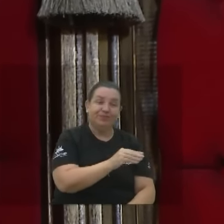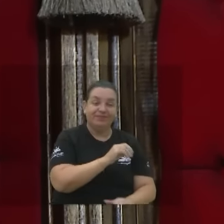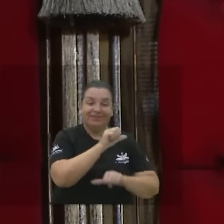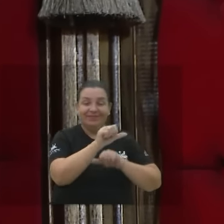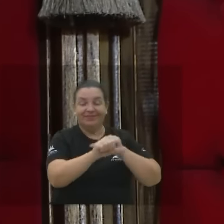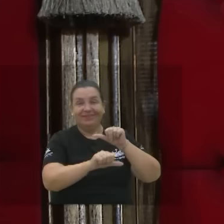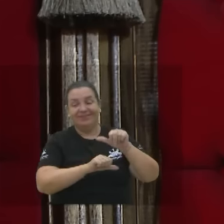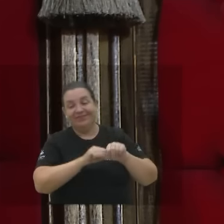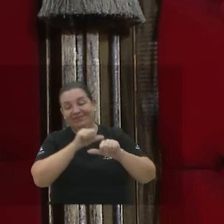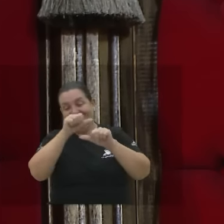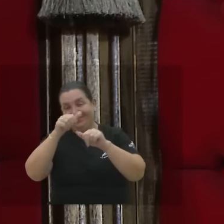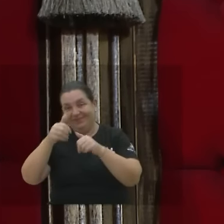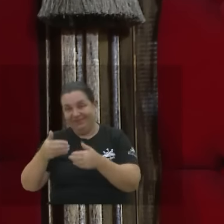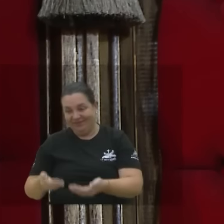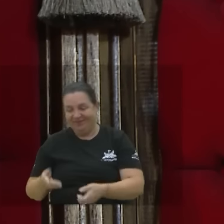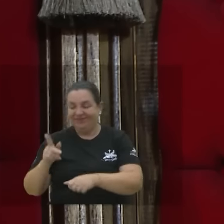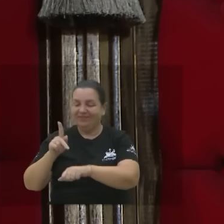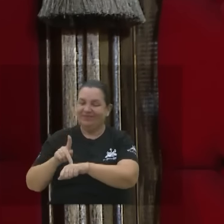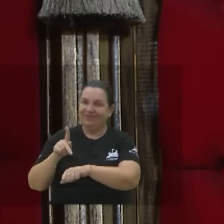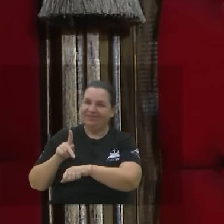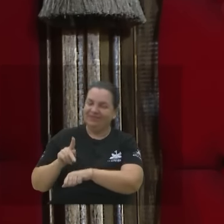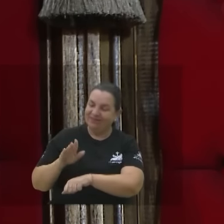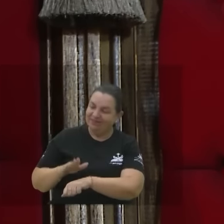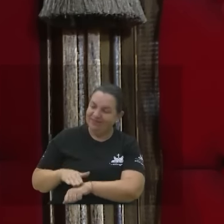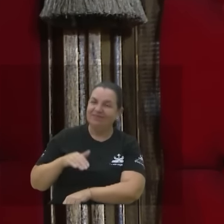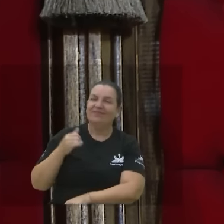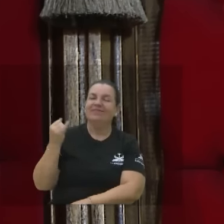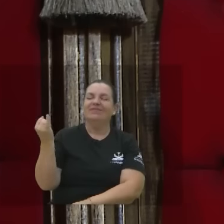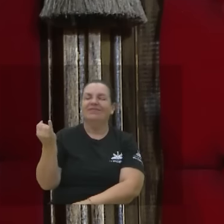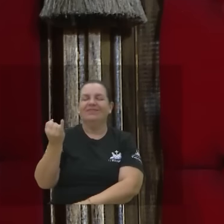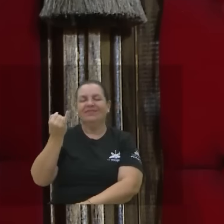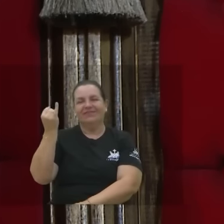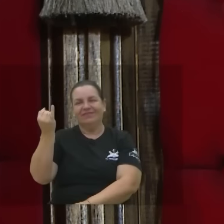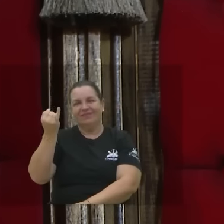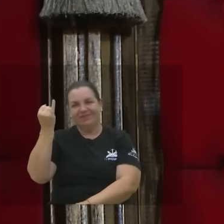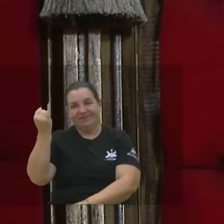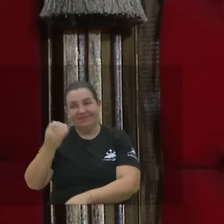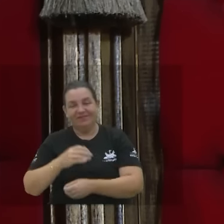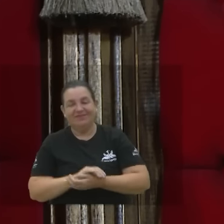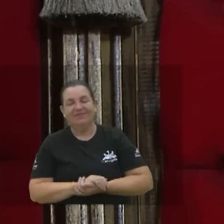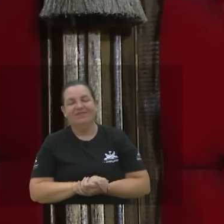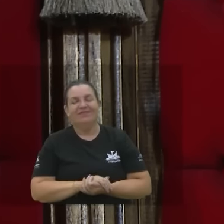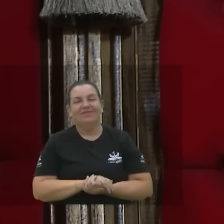rejeitaram tornou-se agora a pedra